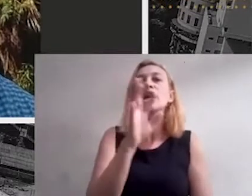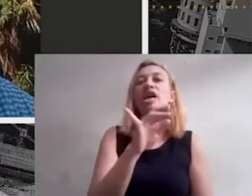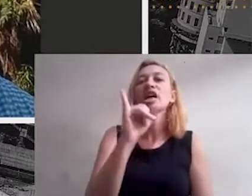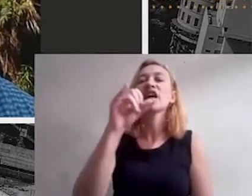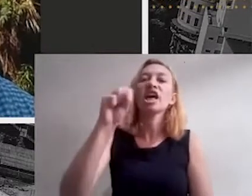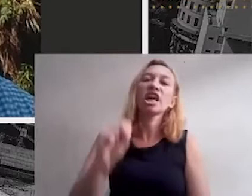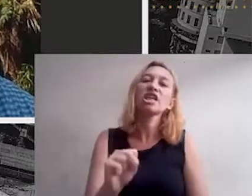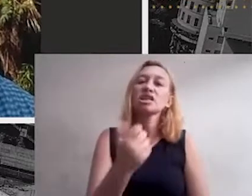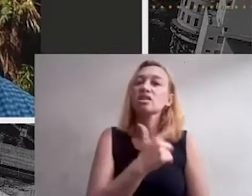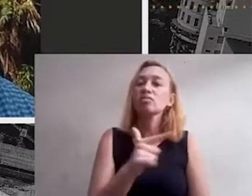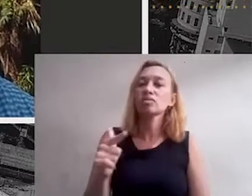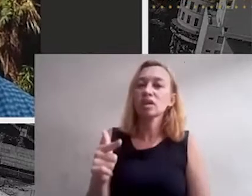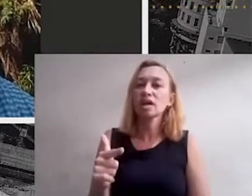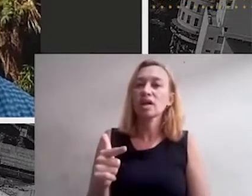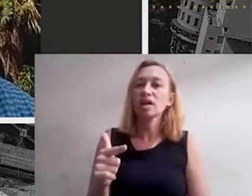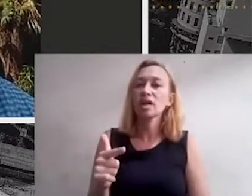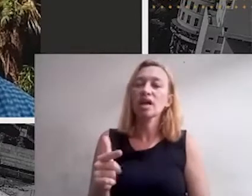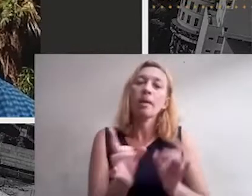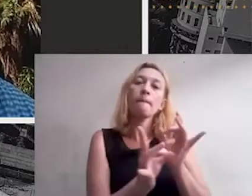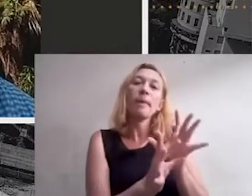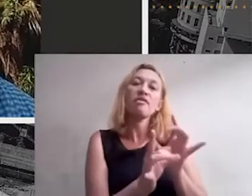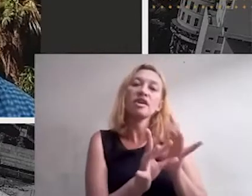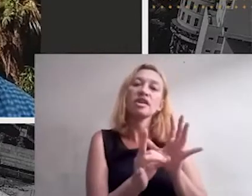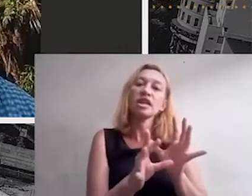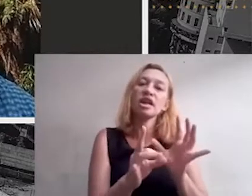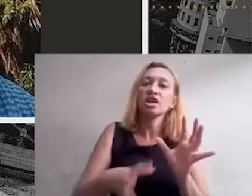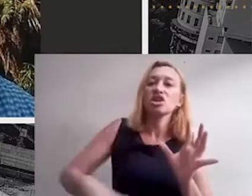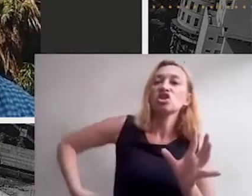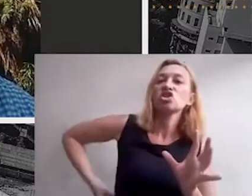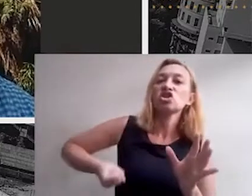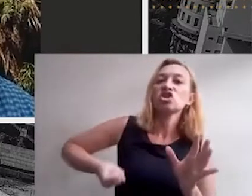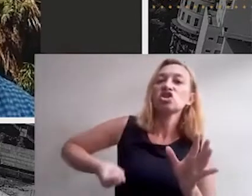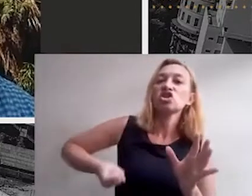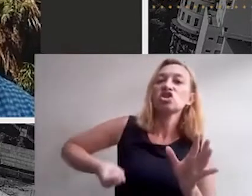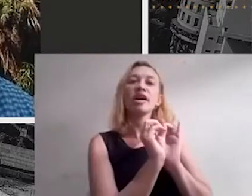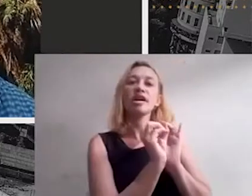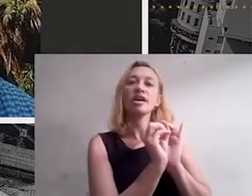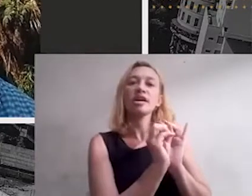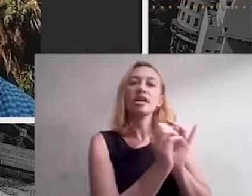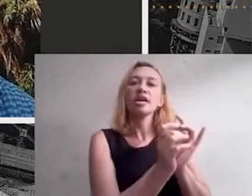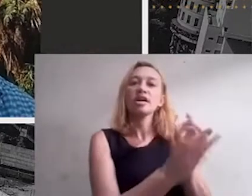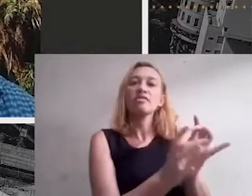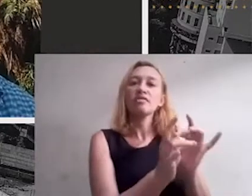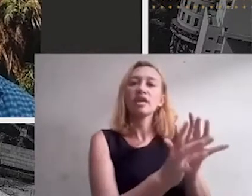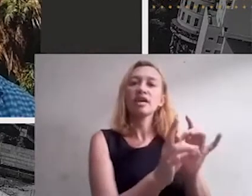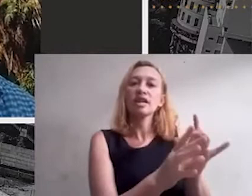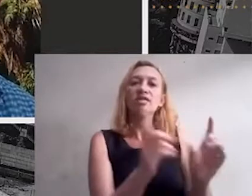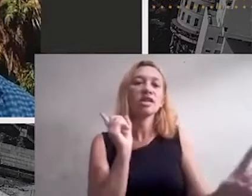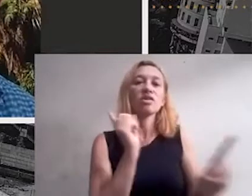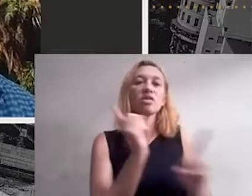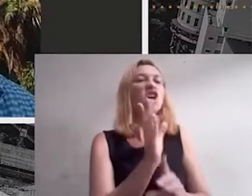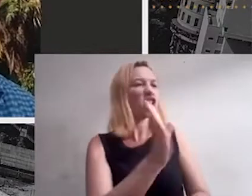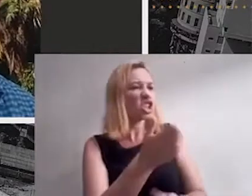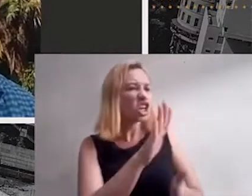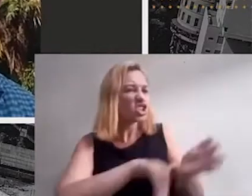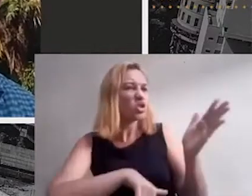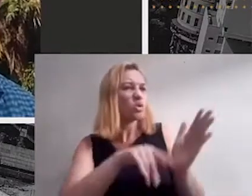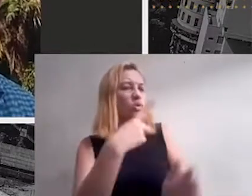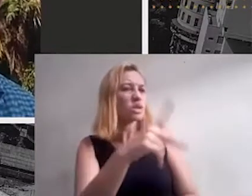inclusive para vender o rim, e você encontra o cara e fala, pô, mas você já tirou o seu rim, por que, que eu não posso tirar o